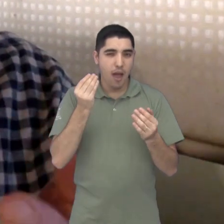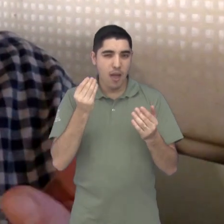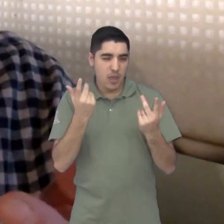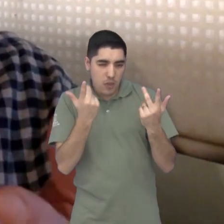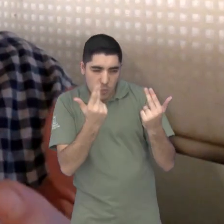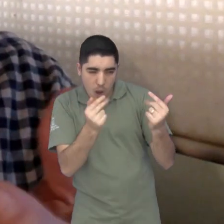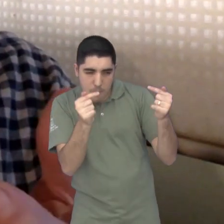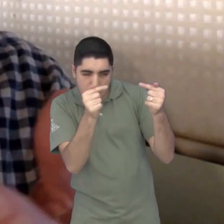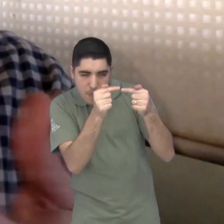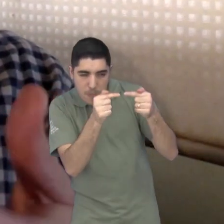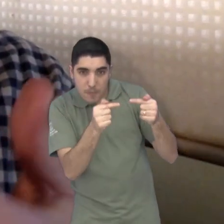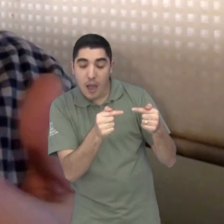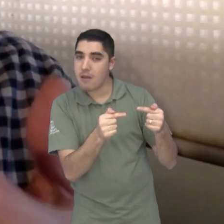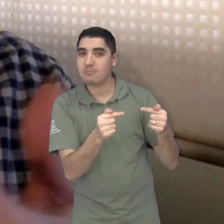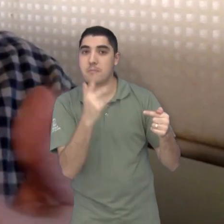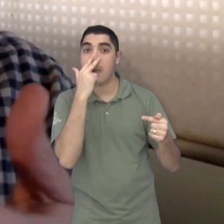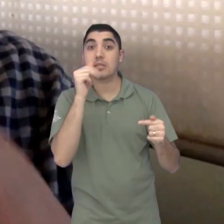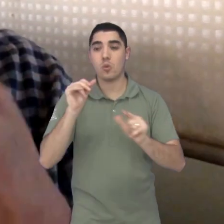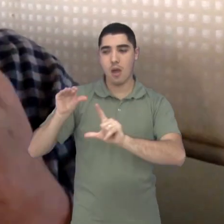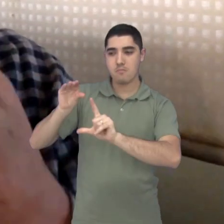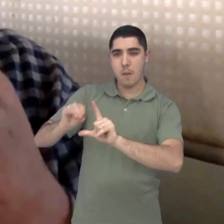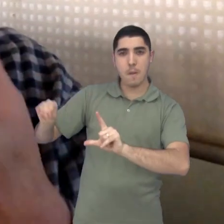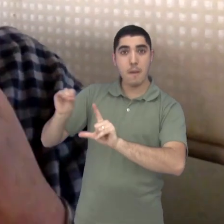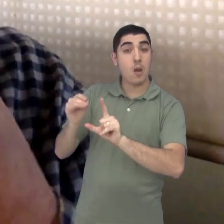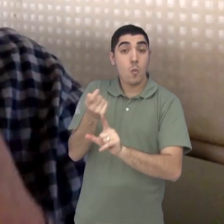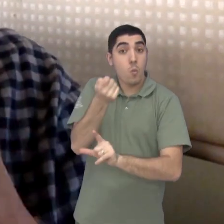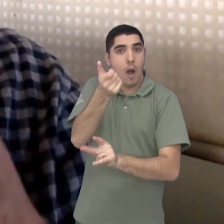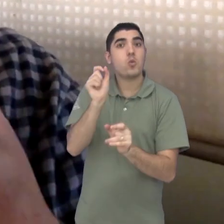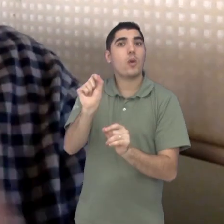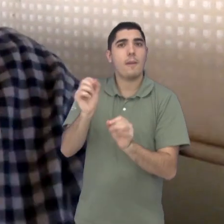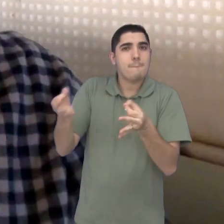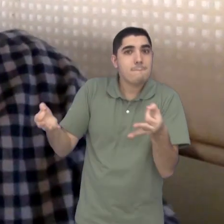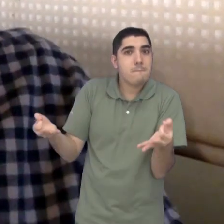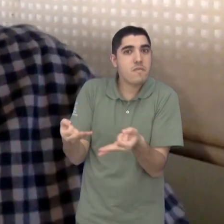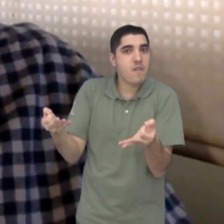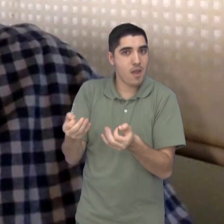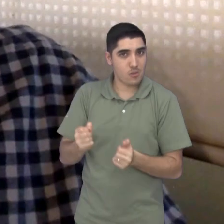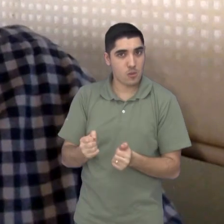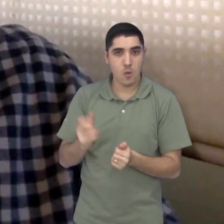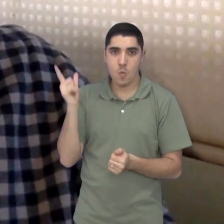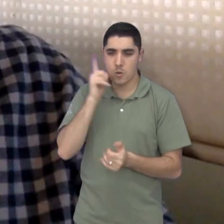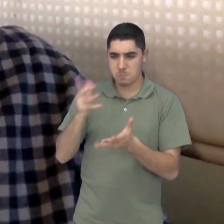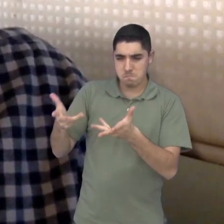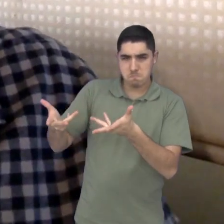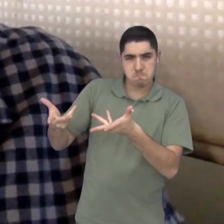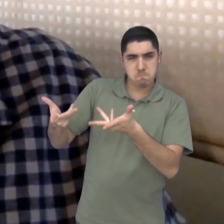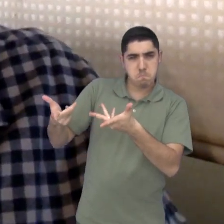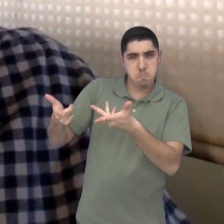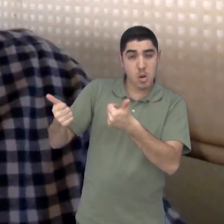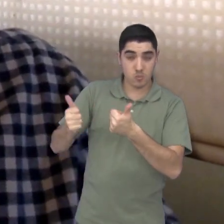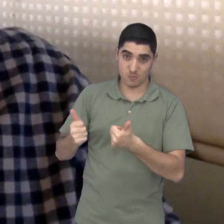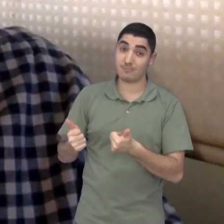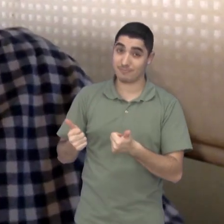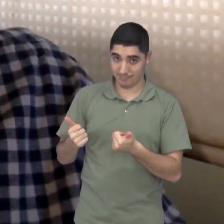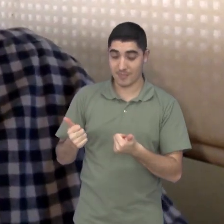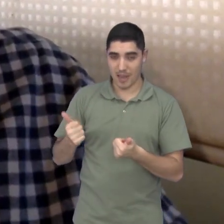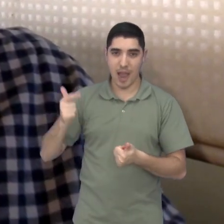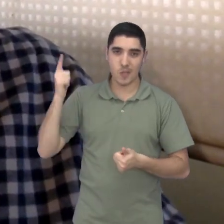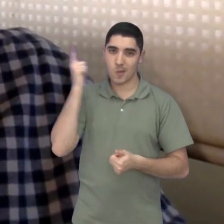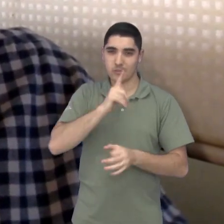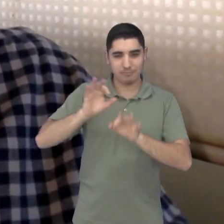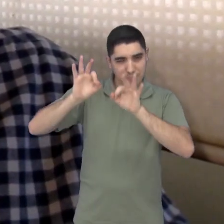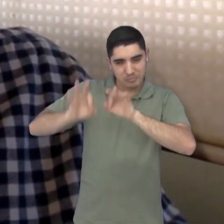excelência em dublagem. Você consegue quase que a labial fique em português. Enfim, você consegue uma